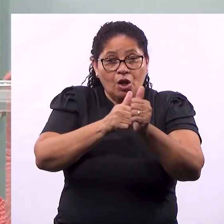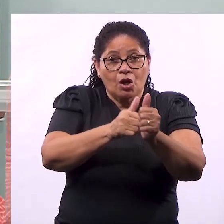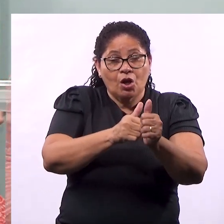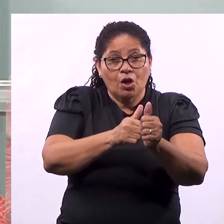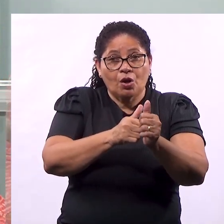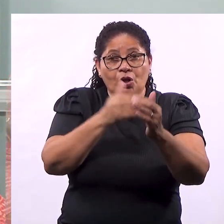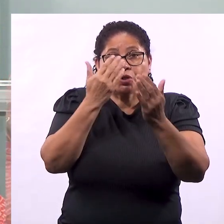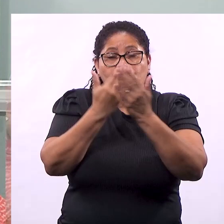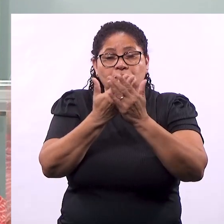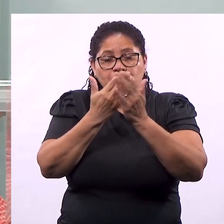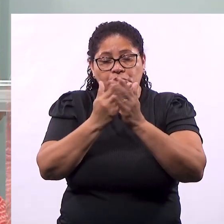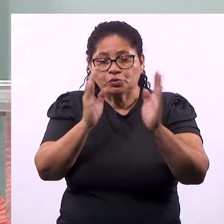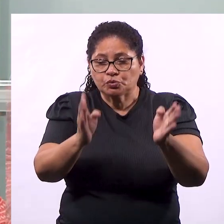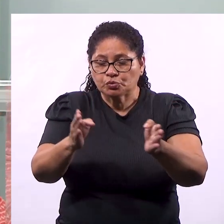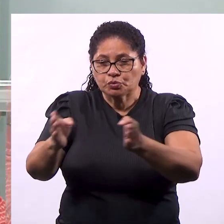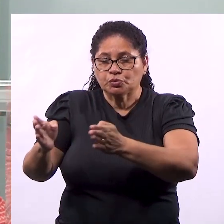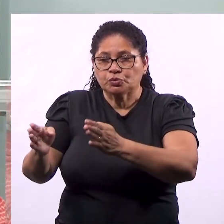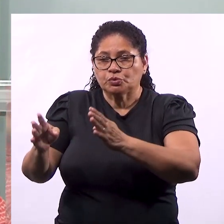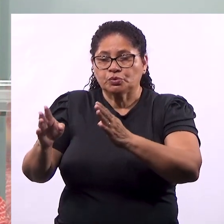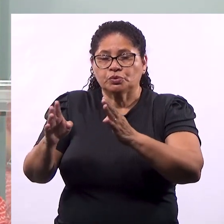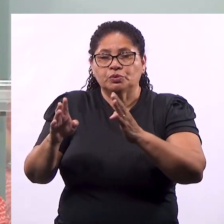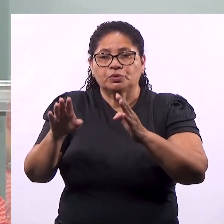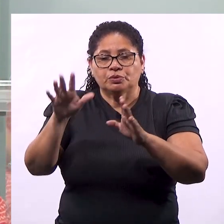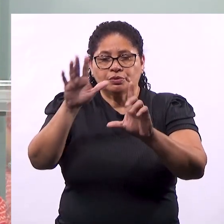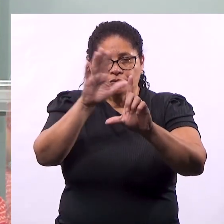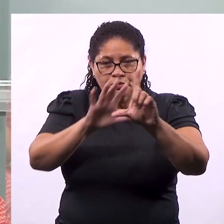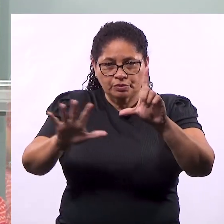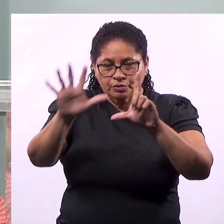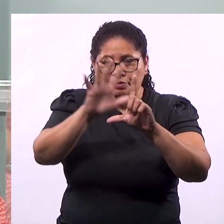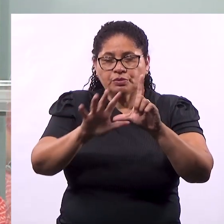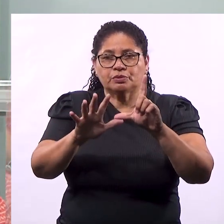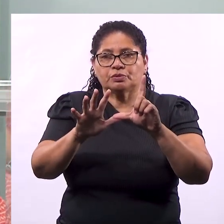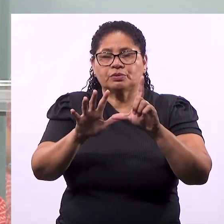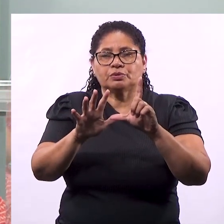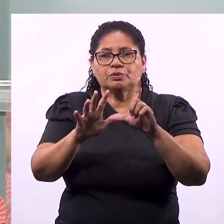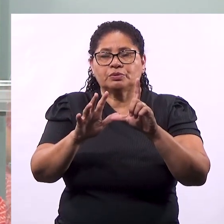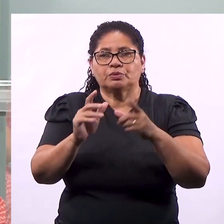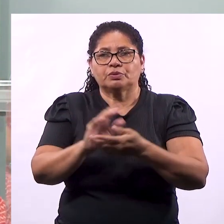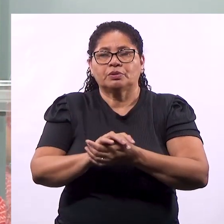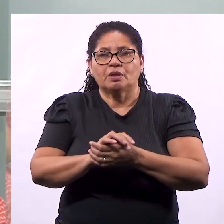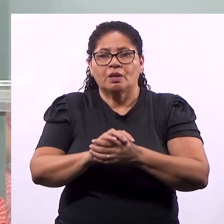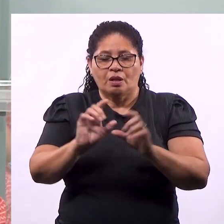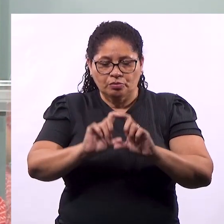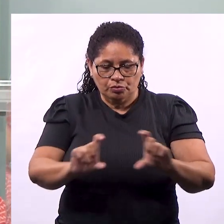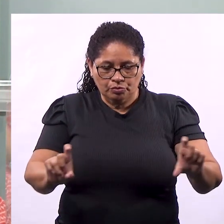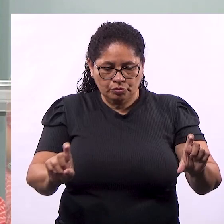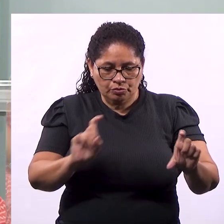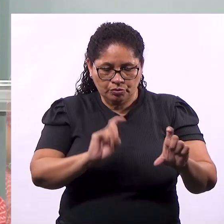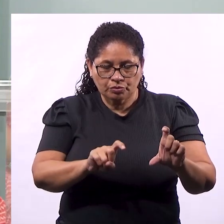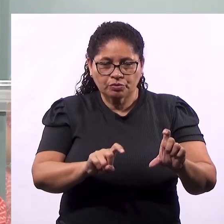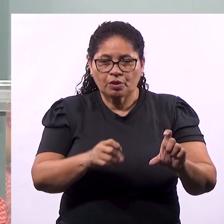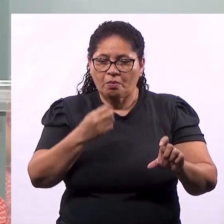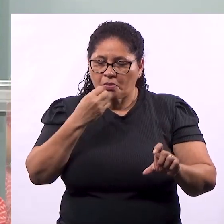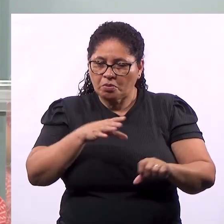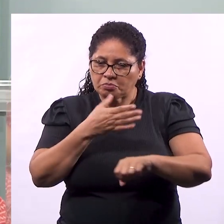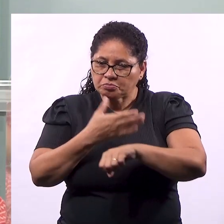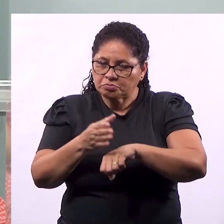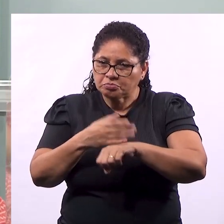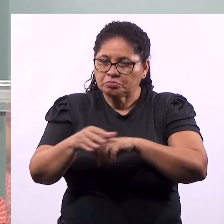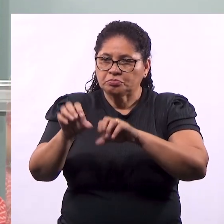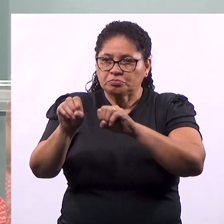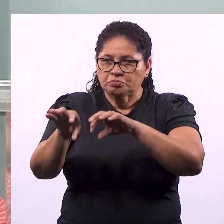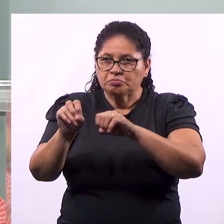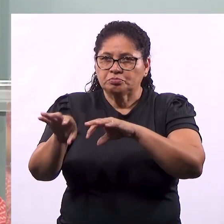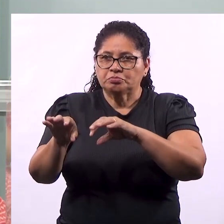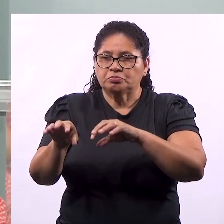acompanhe os nossos episódios acompanhe o ambiente virtual Lá também tem o link para o guia de boas práticas do Ministério